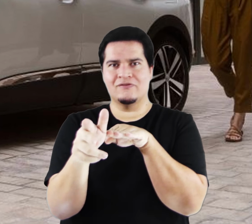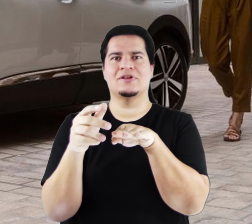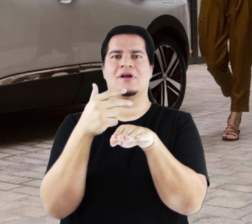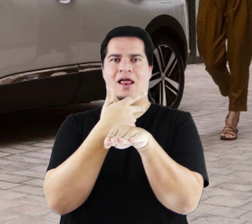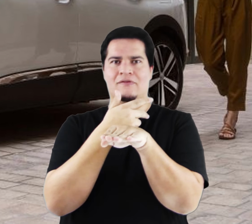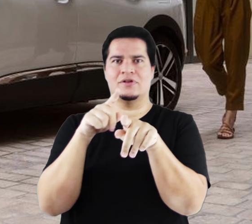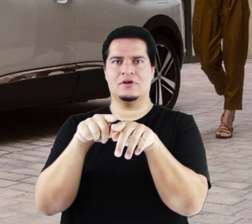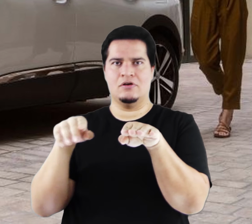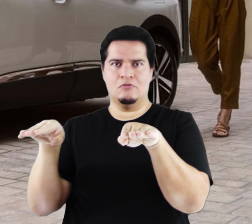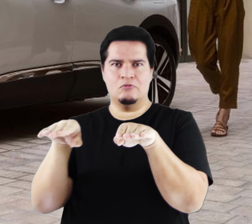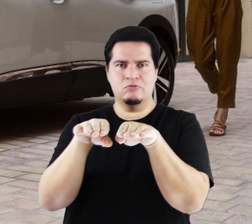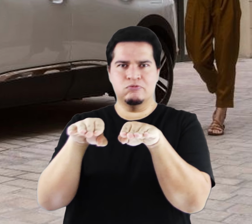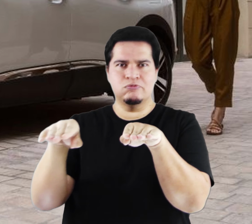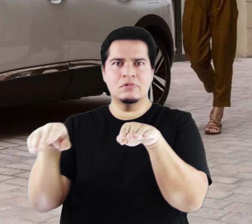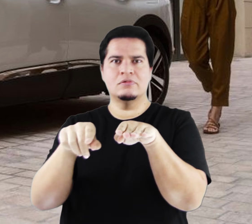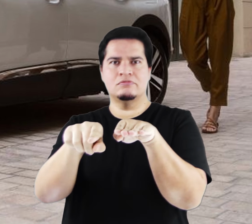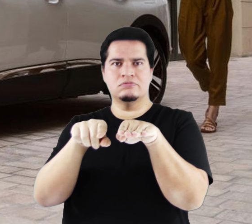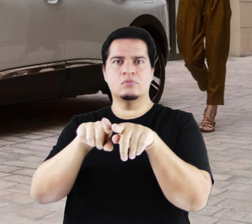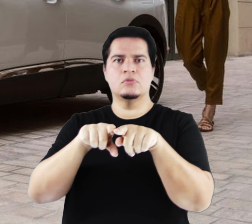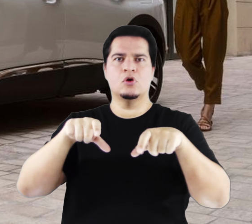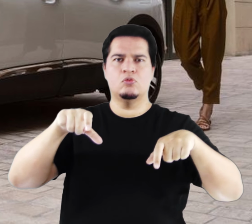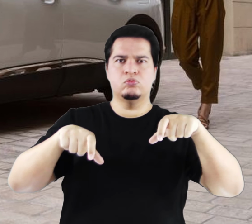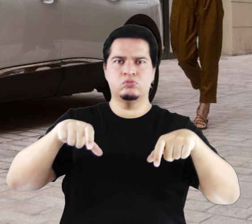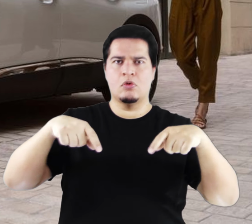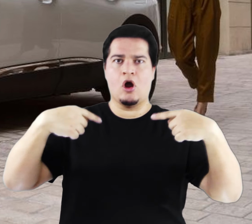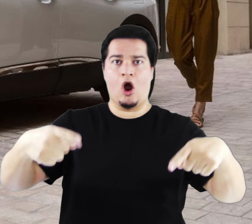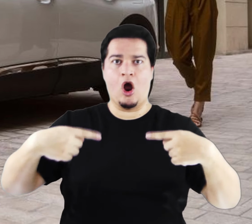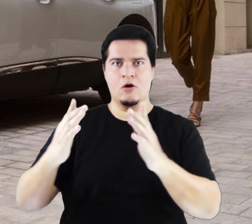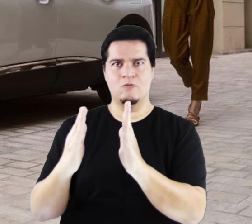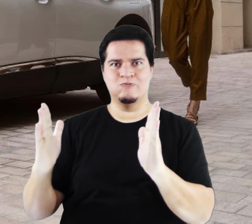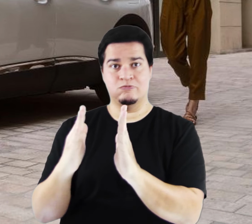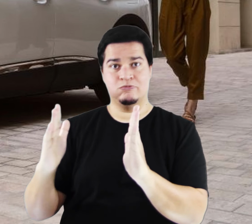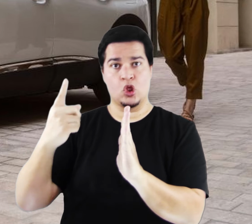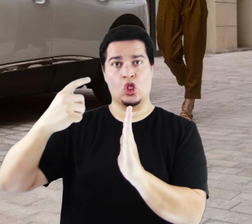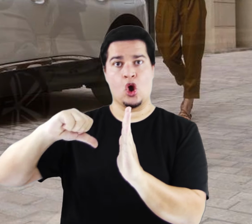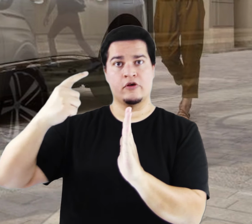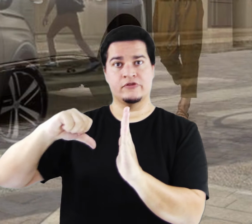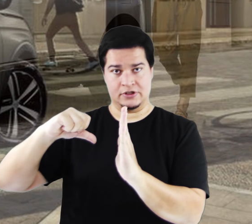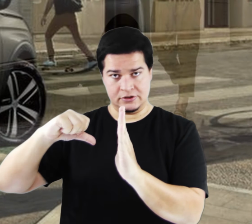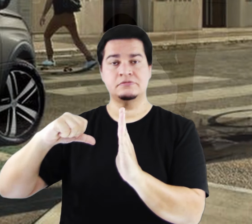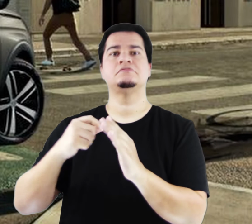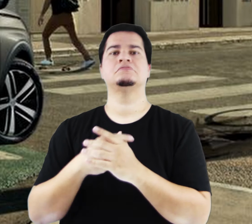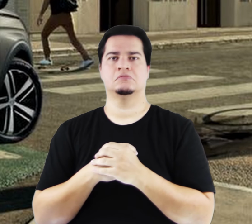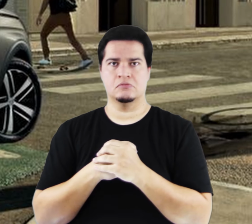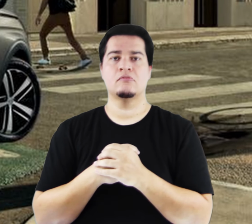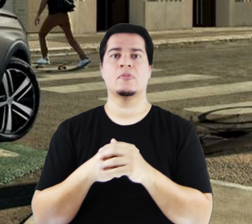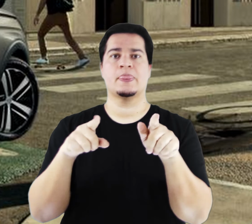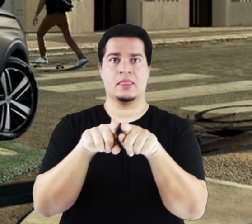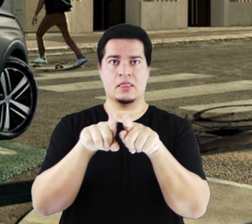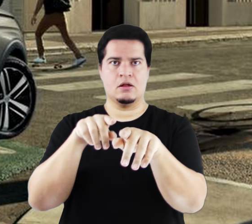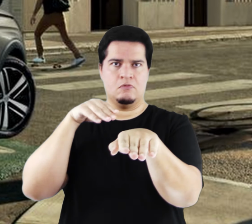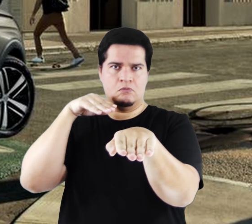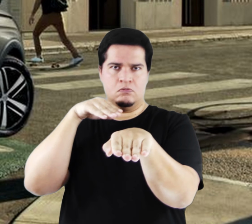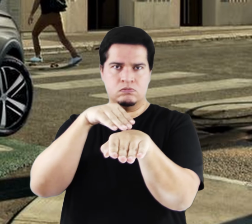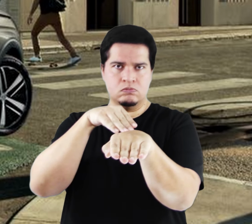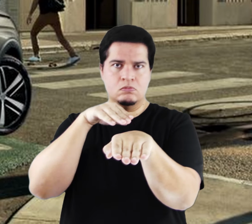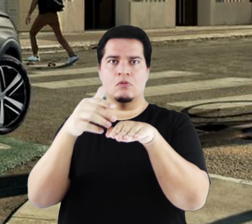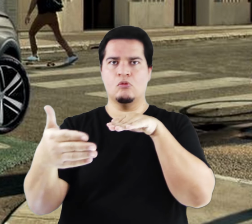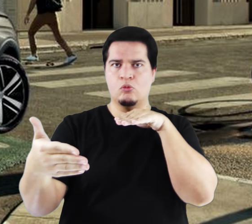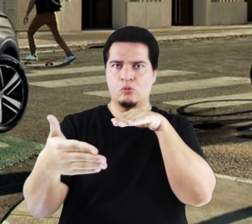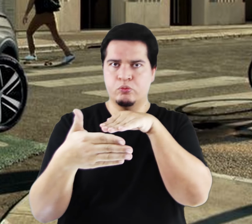tanto frontais quanto traseiros, e rodas aro 19. Também já vem com controle de cruzeiro adaptativo do tipo Stop and Go, sistema de manutenção em